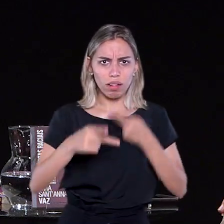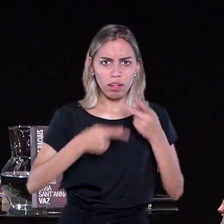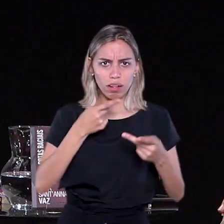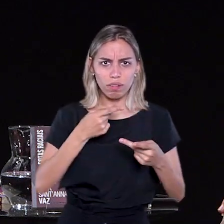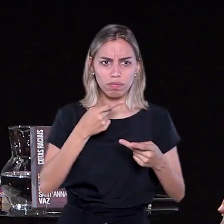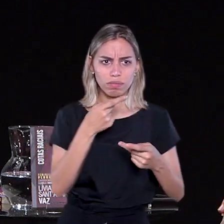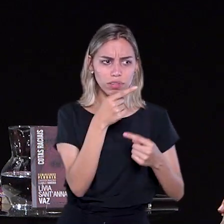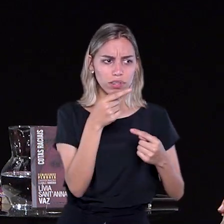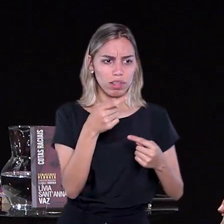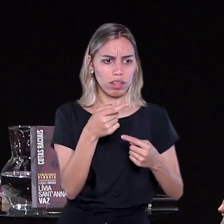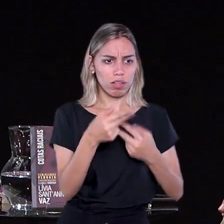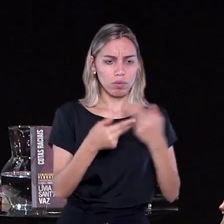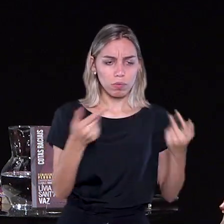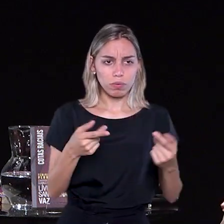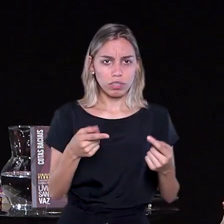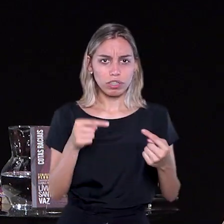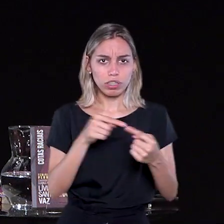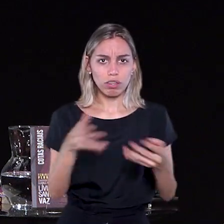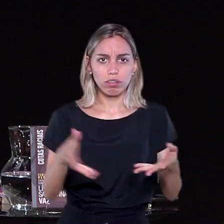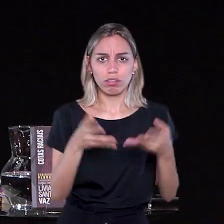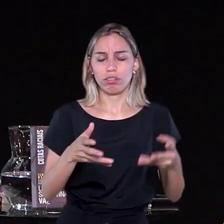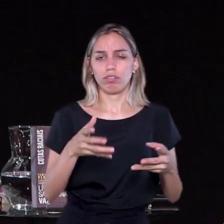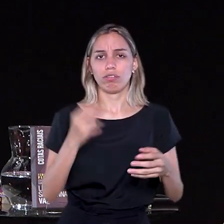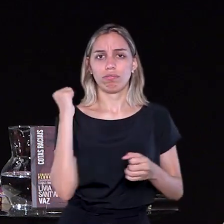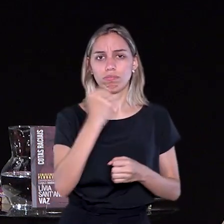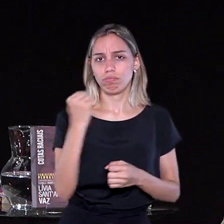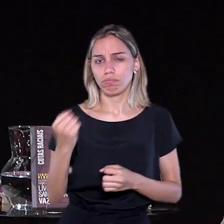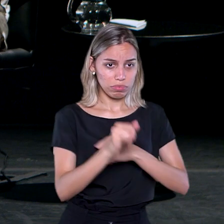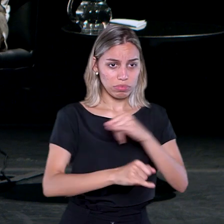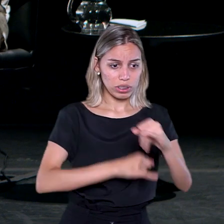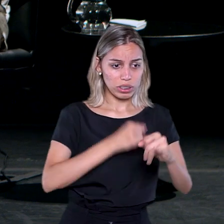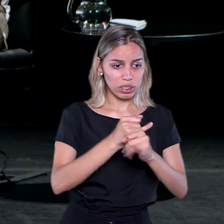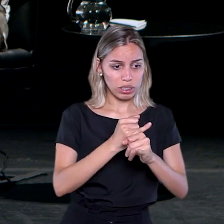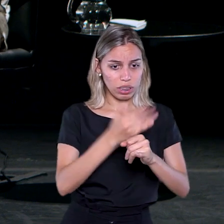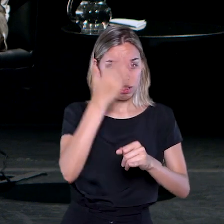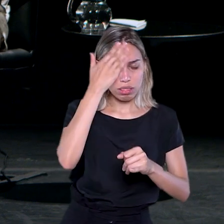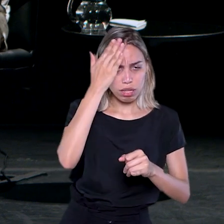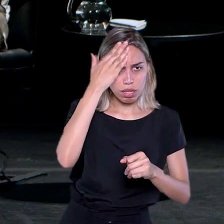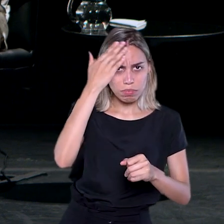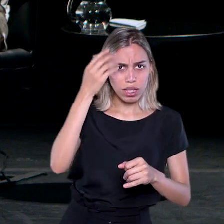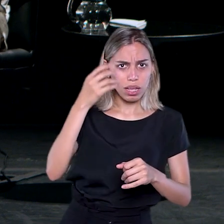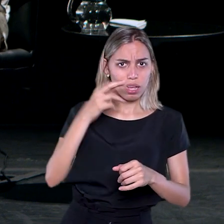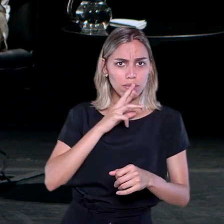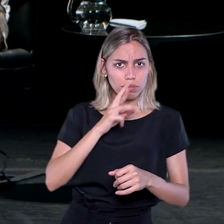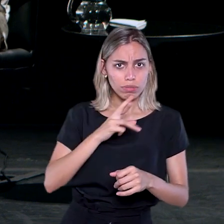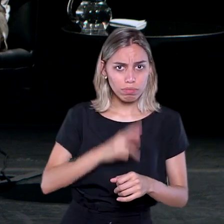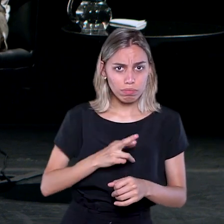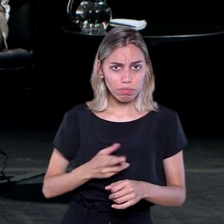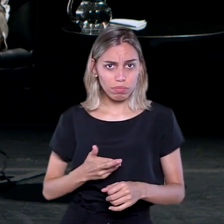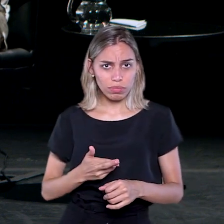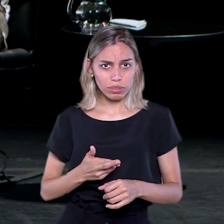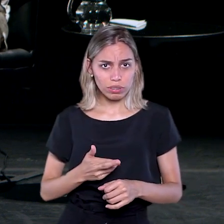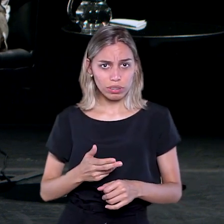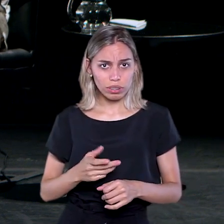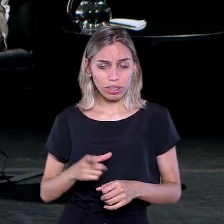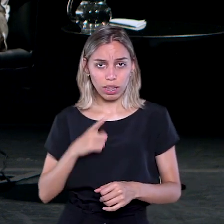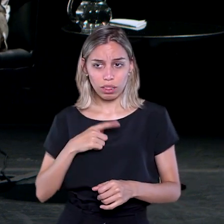é absoluto, porque nenhum direito é absoluto, até a vida tem restrições na Constituição em tempo de guerra, né? Para praticar o discurso de